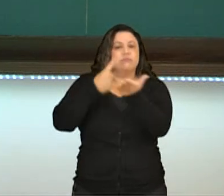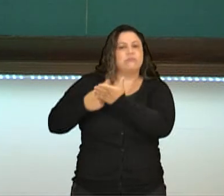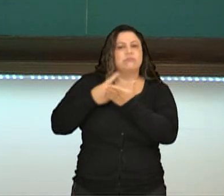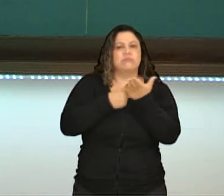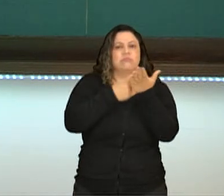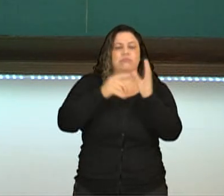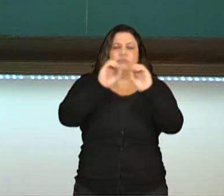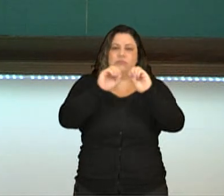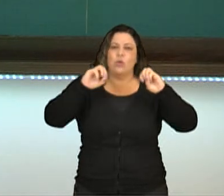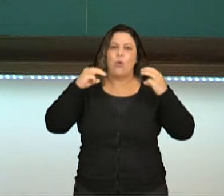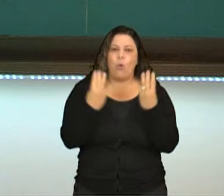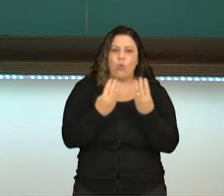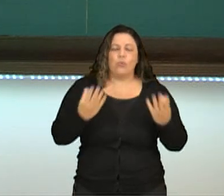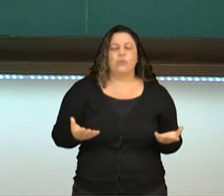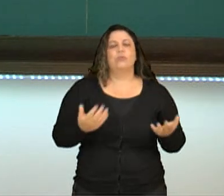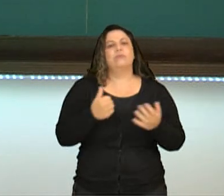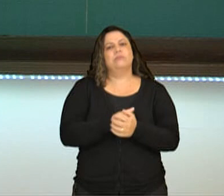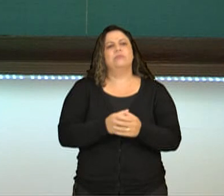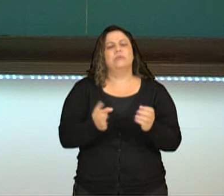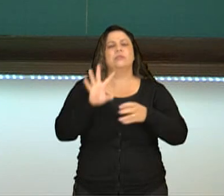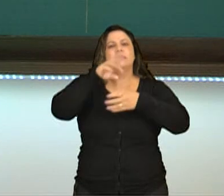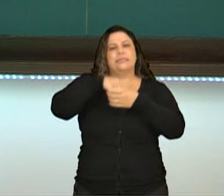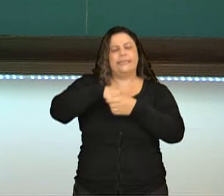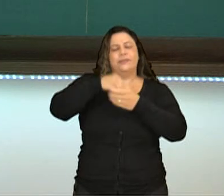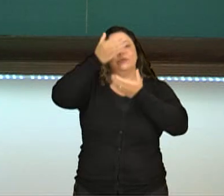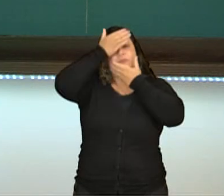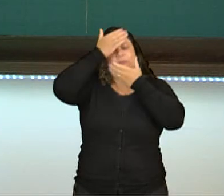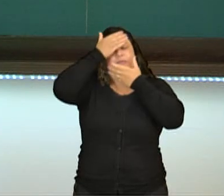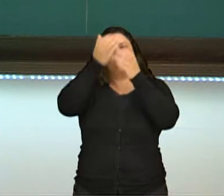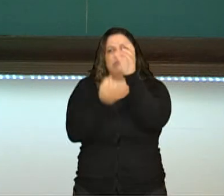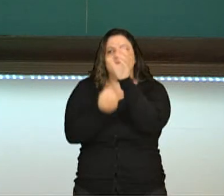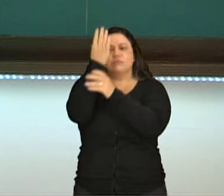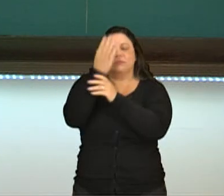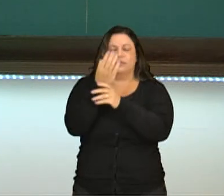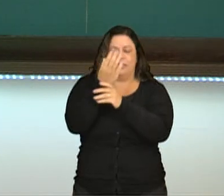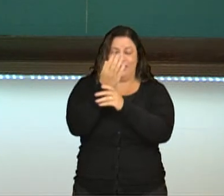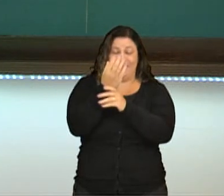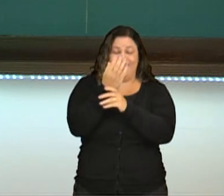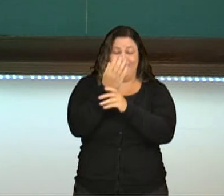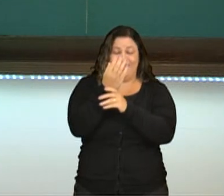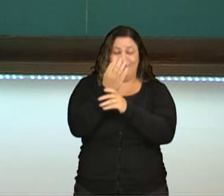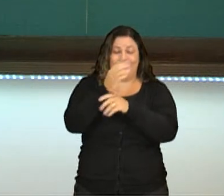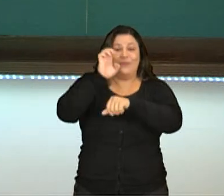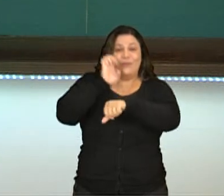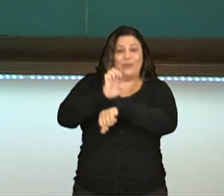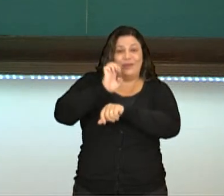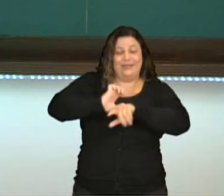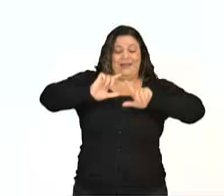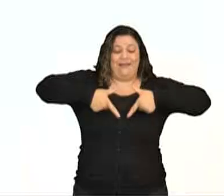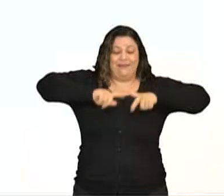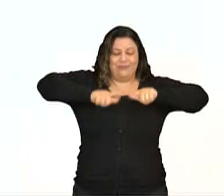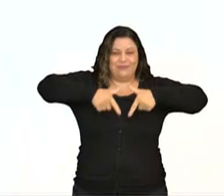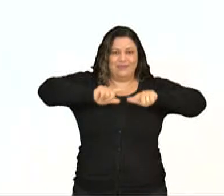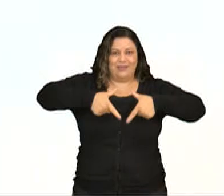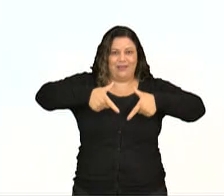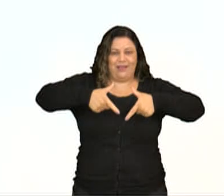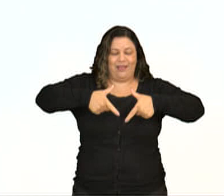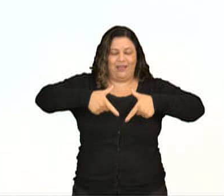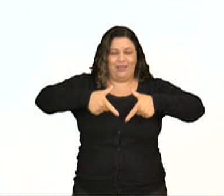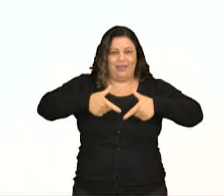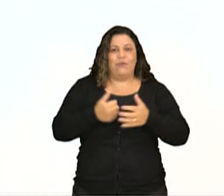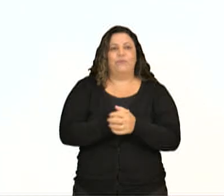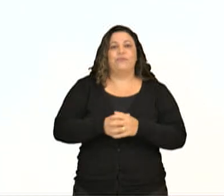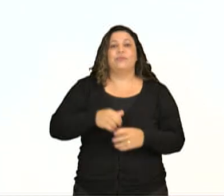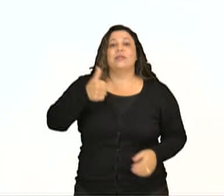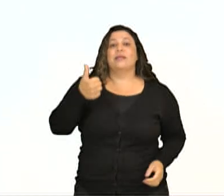Então, deveria-se, dentro da Palestina, criar o Estado de Israel e ainda o Estado da Palestina. Em 14